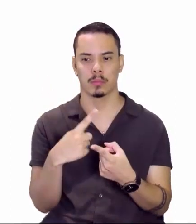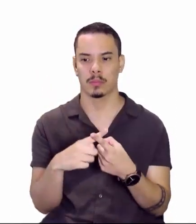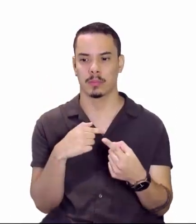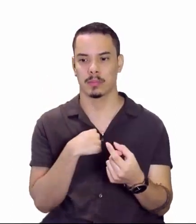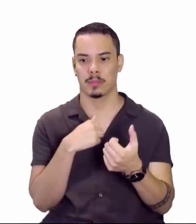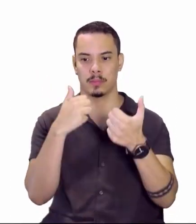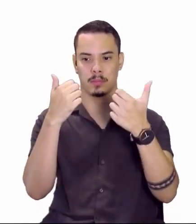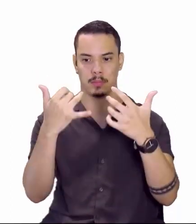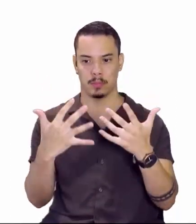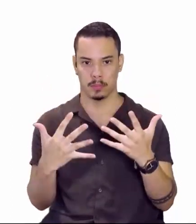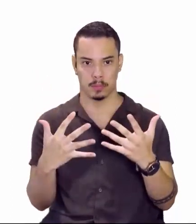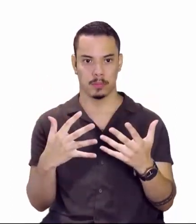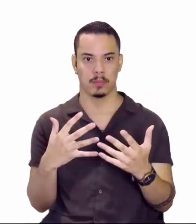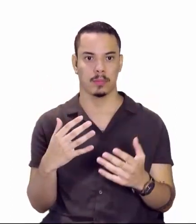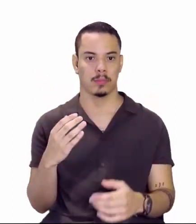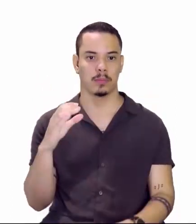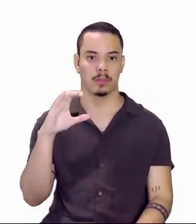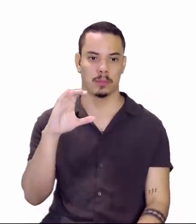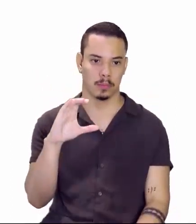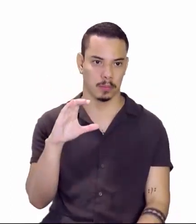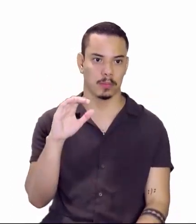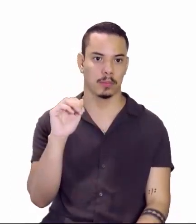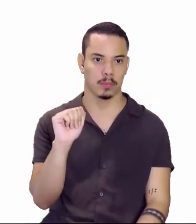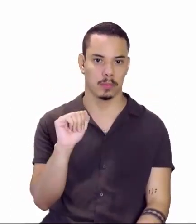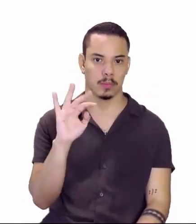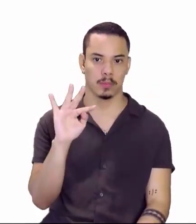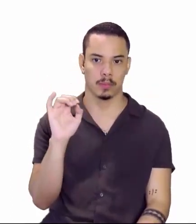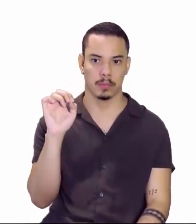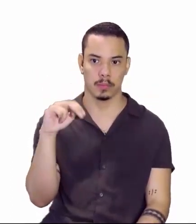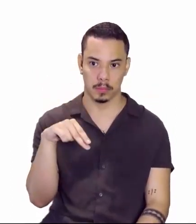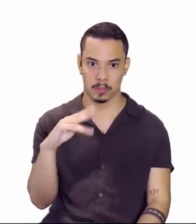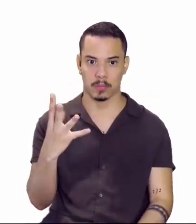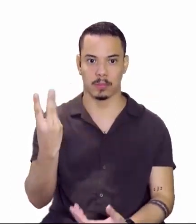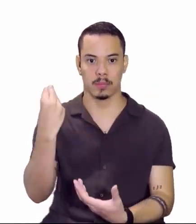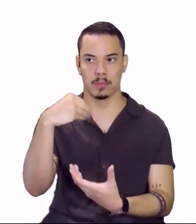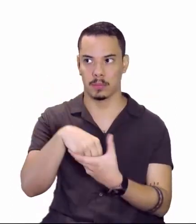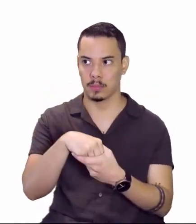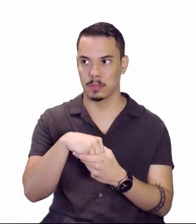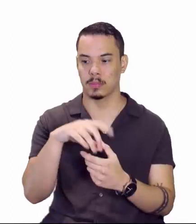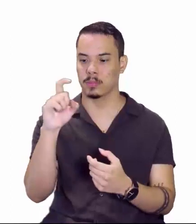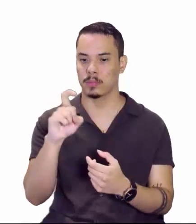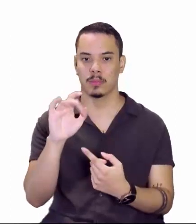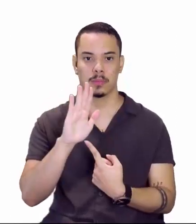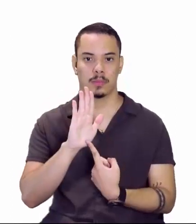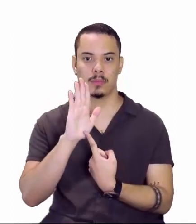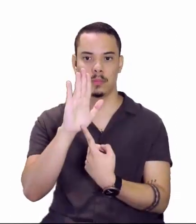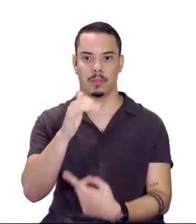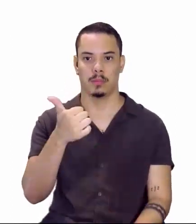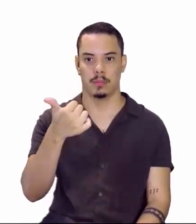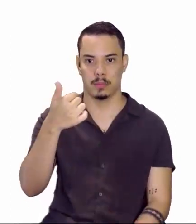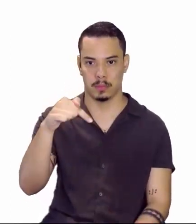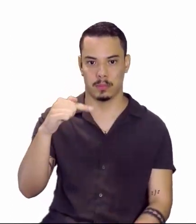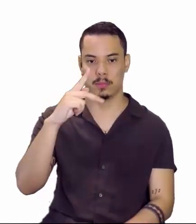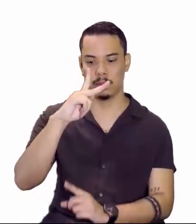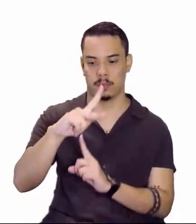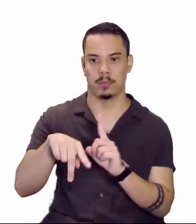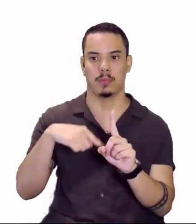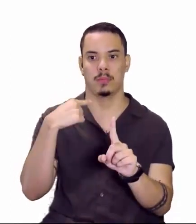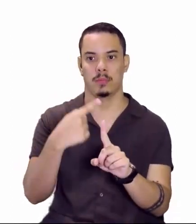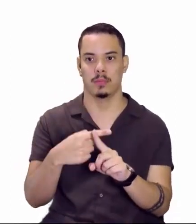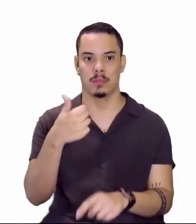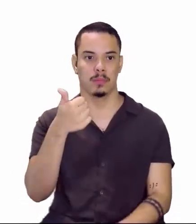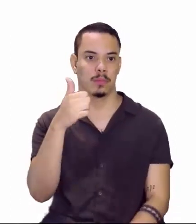o cátion de um átomo X, que apresenta 17 prótons,